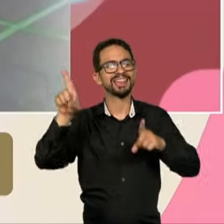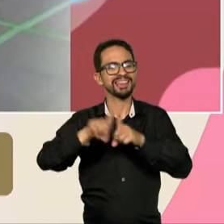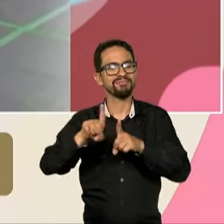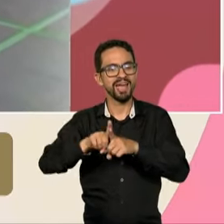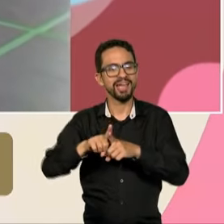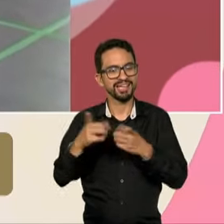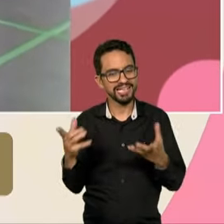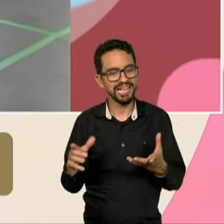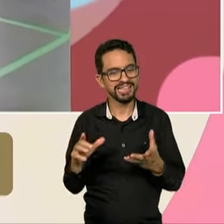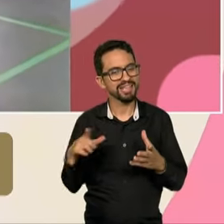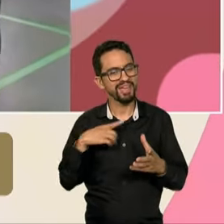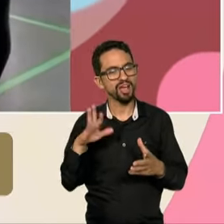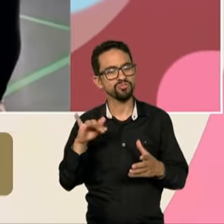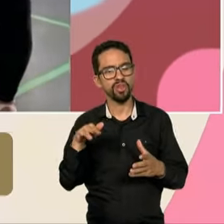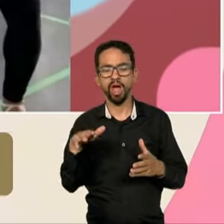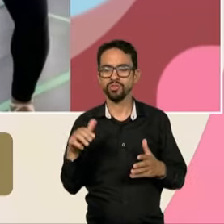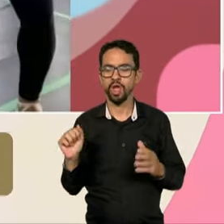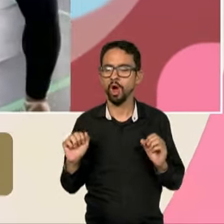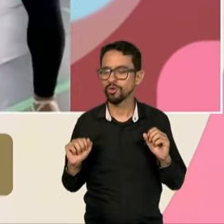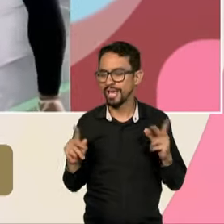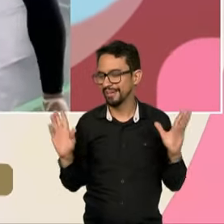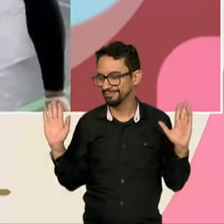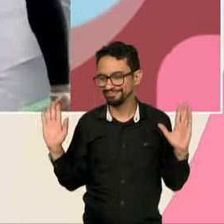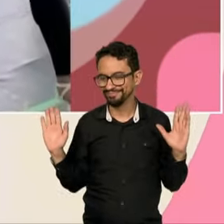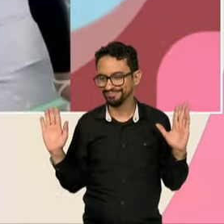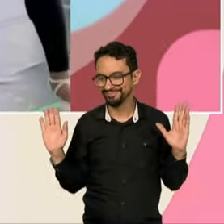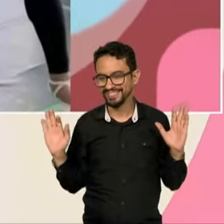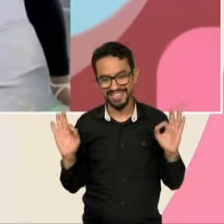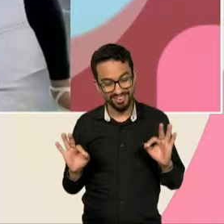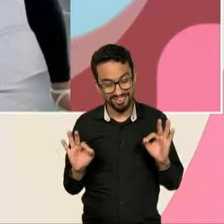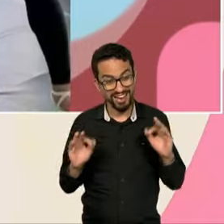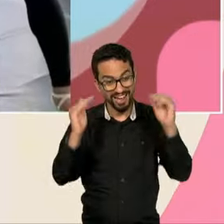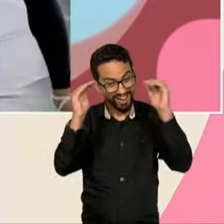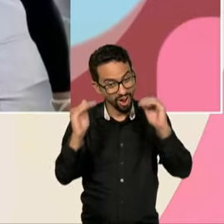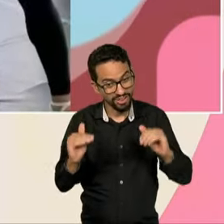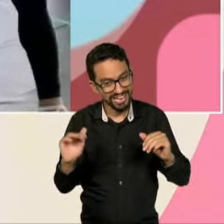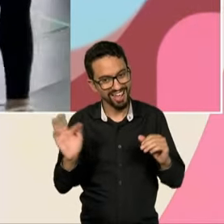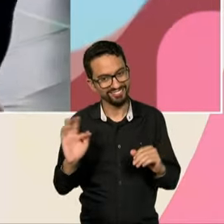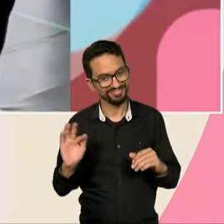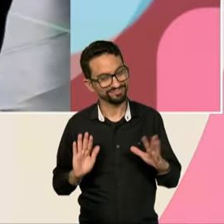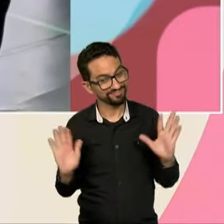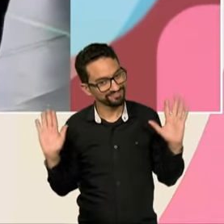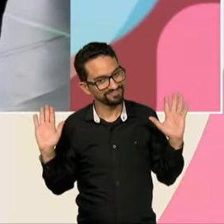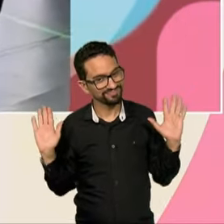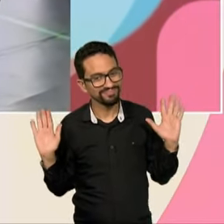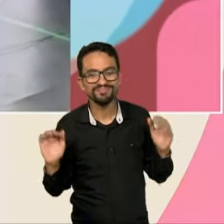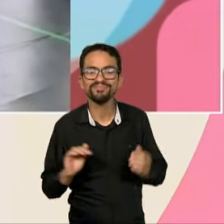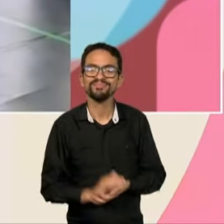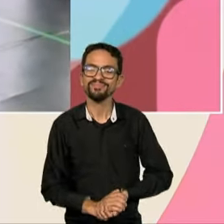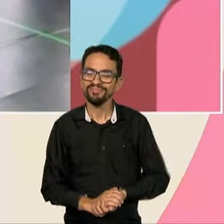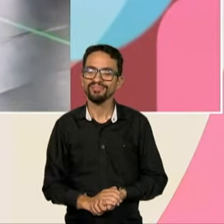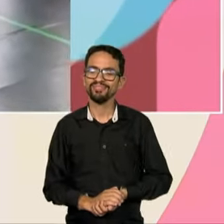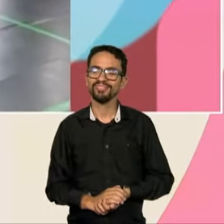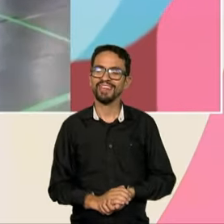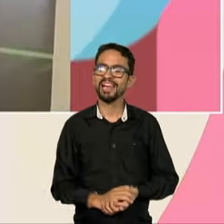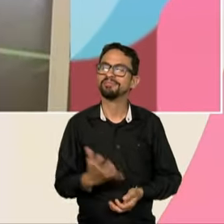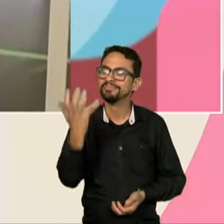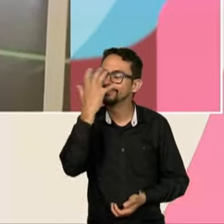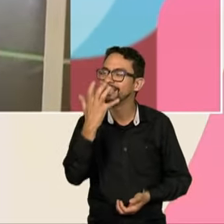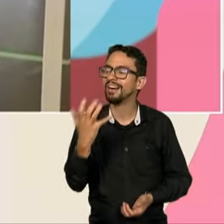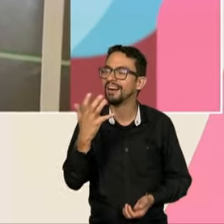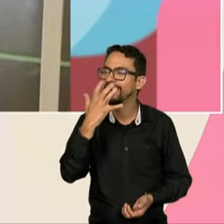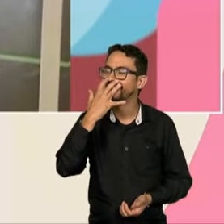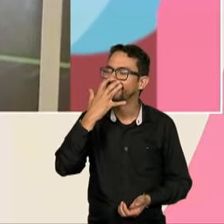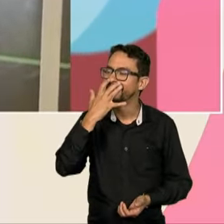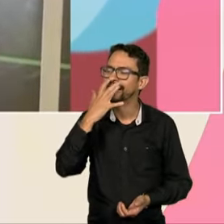e também ser astronauta. Claro. Não necessariamente, isso significava muita coisa. Mas, né, mas eu fiquei encantado. Aí comecei a